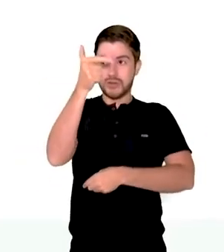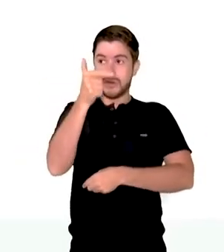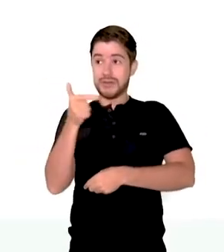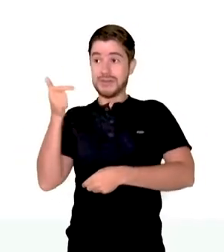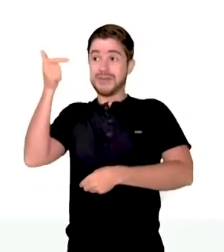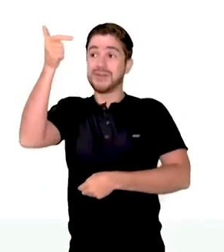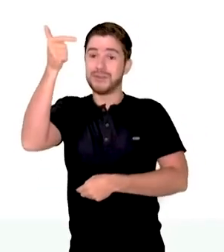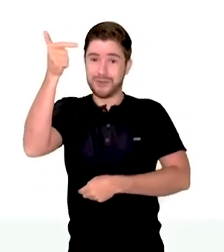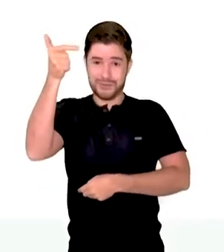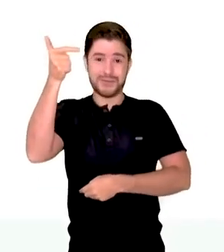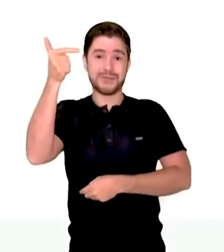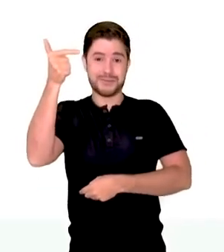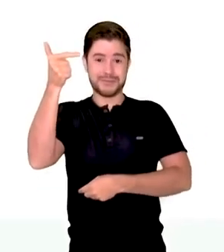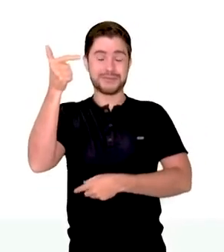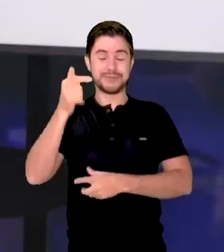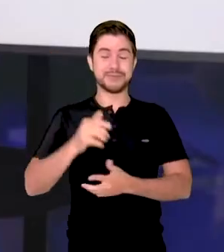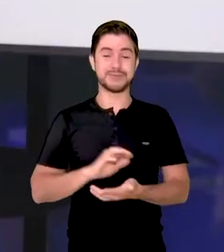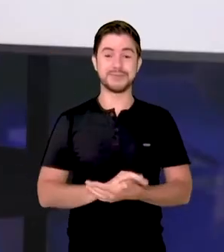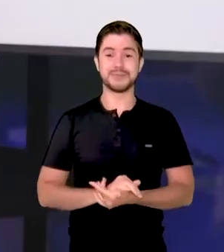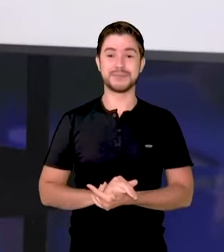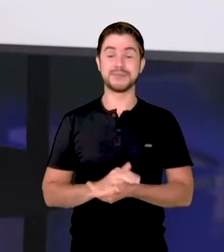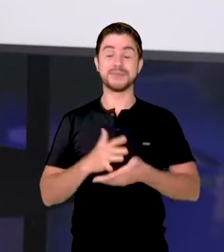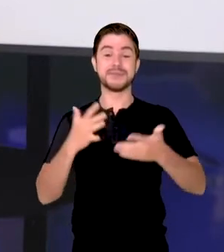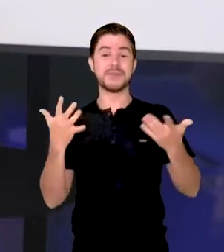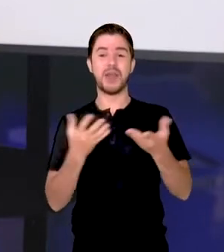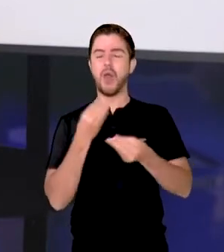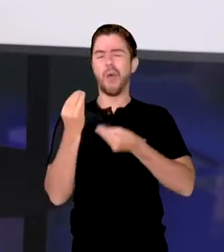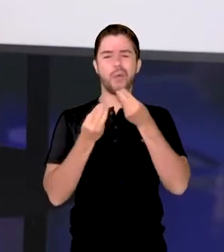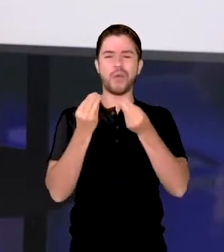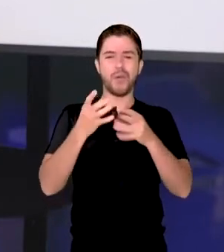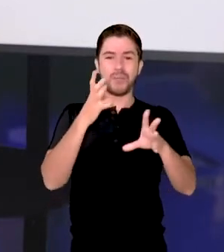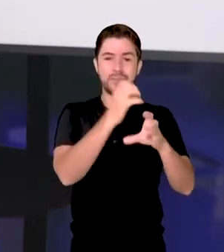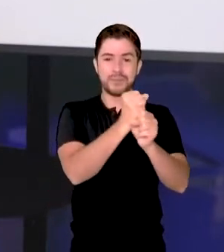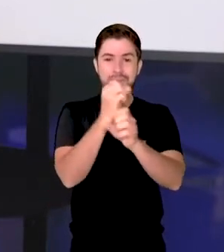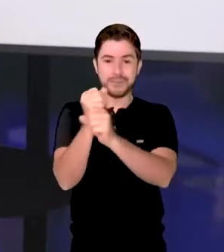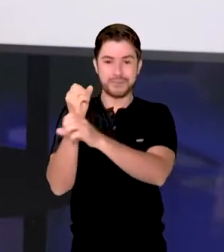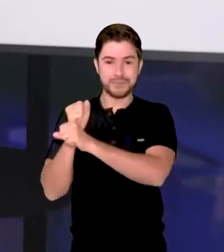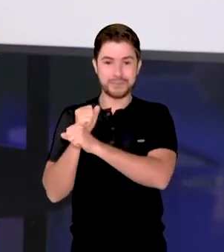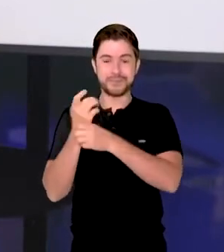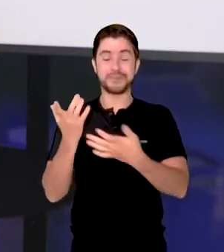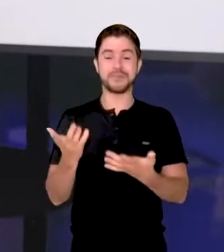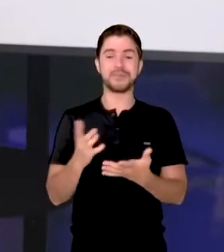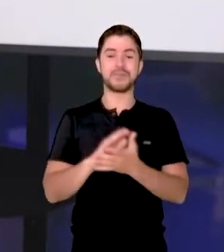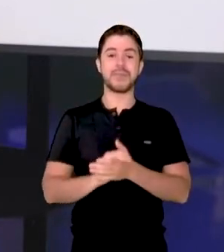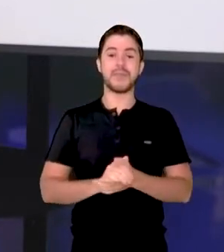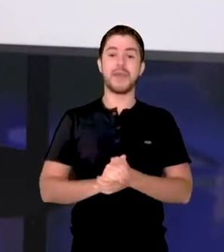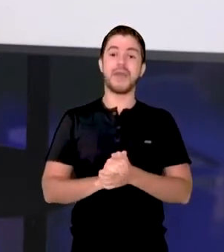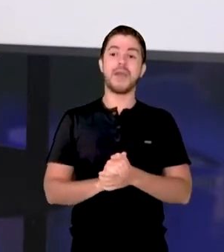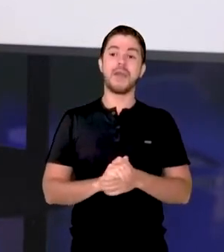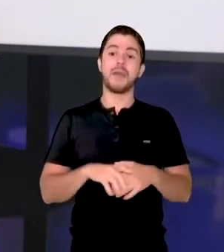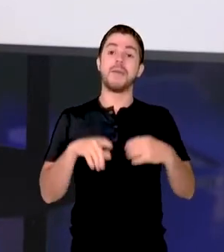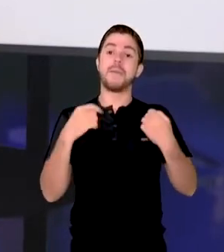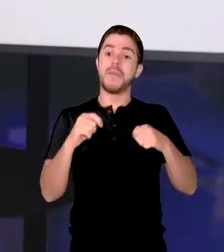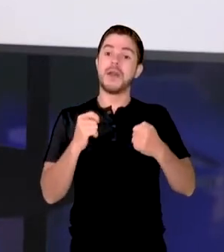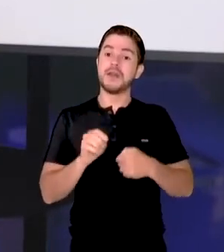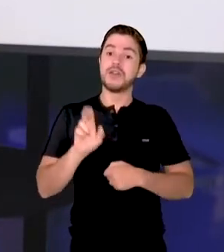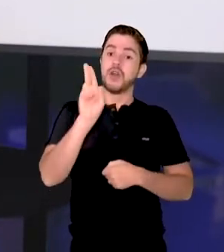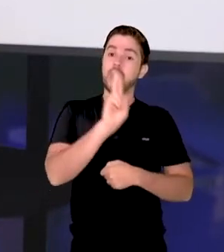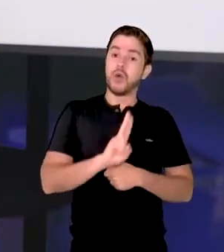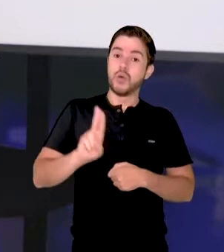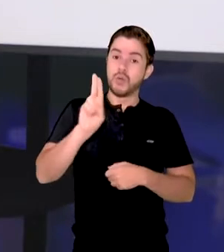levado novamente ao quadrado bebezinho aí como que eu vou calcular isso meu povo eu vou caos o utilizando uma